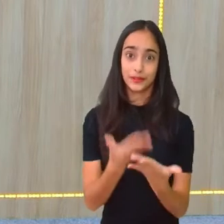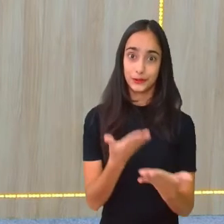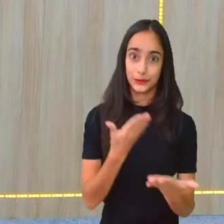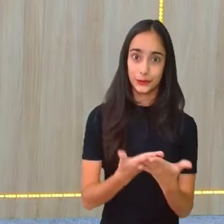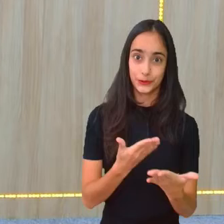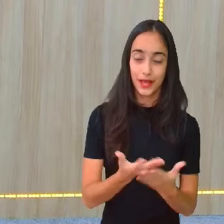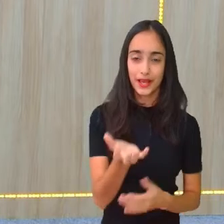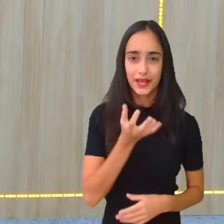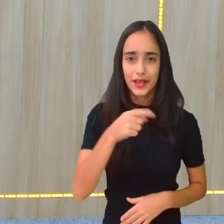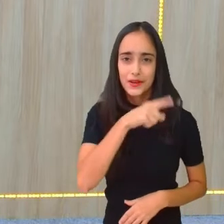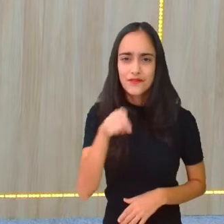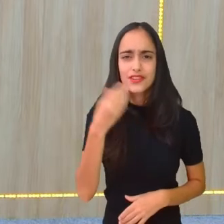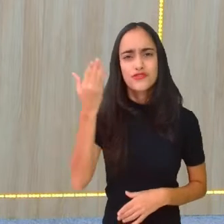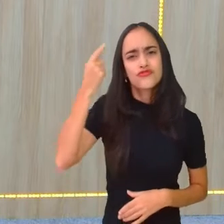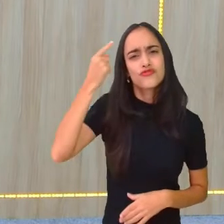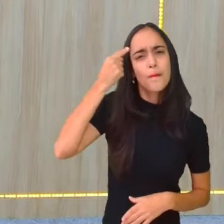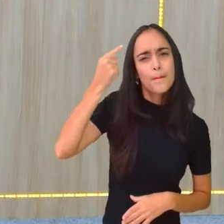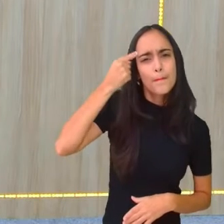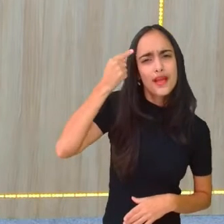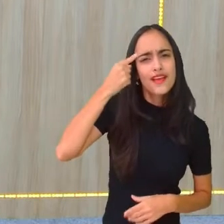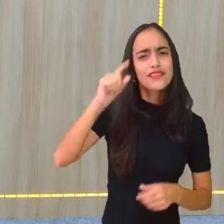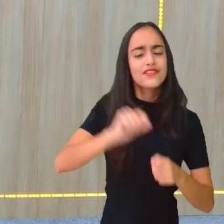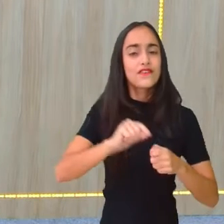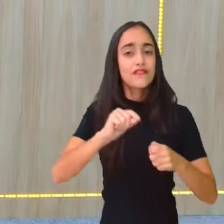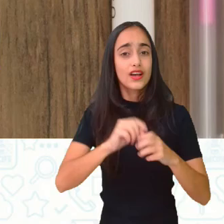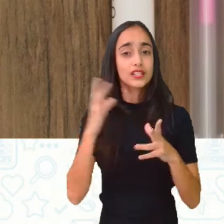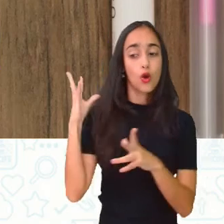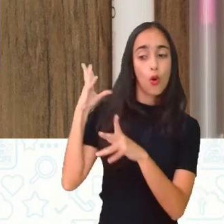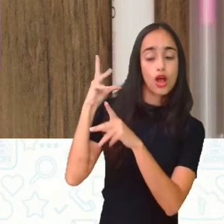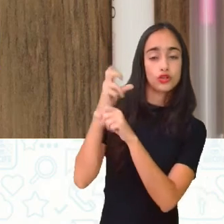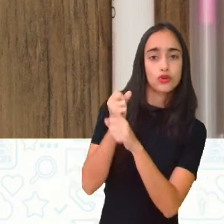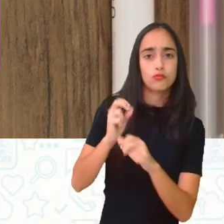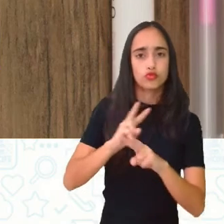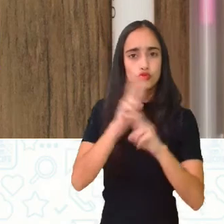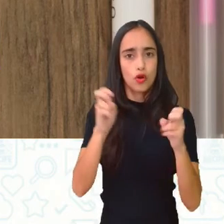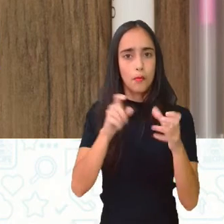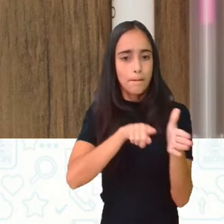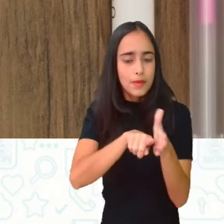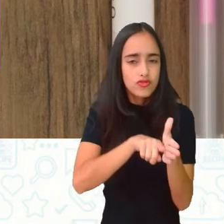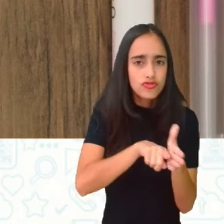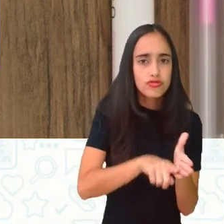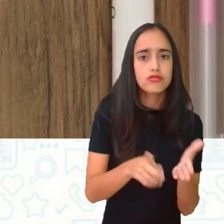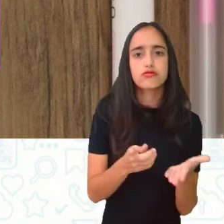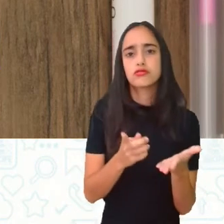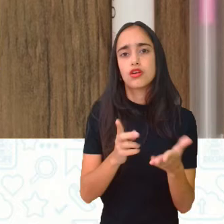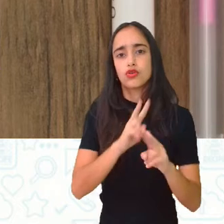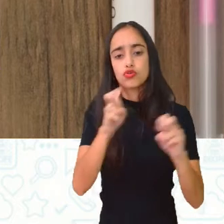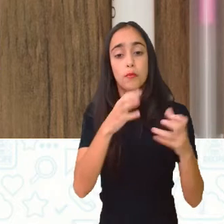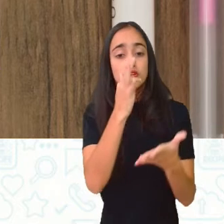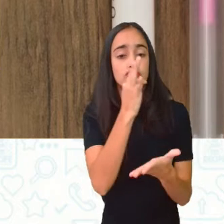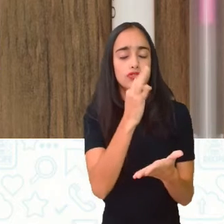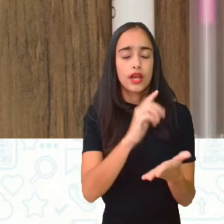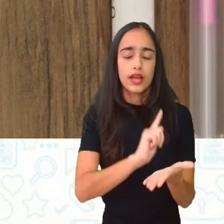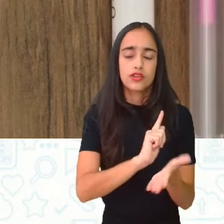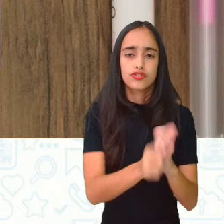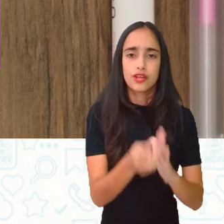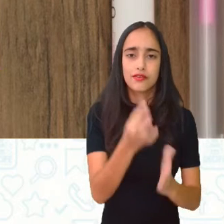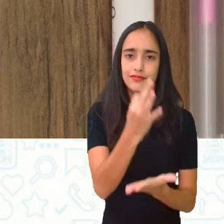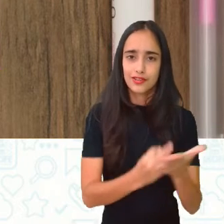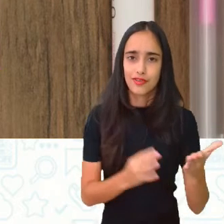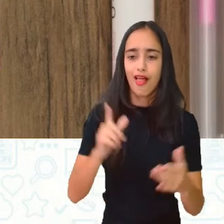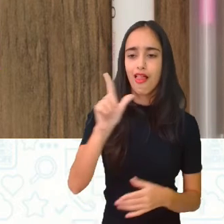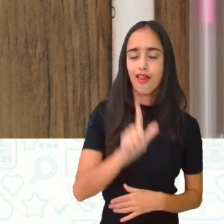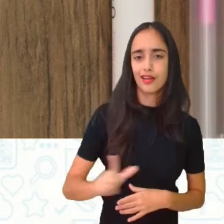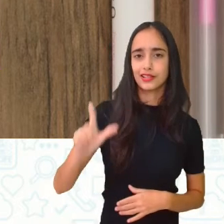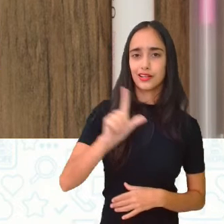vocês pensassem em fazer um resumo sobre uma pesquisa sobre gêneros textuais literários. Virou, mexeu, a gente trata